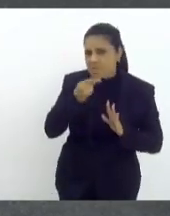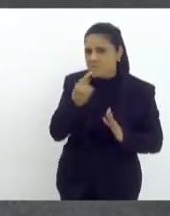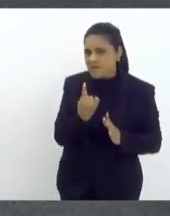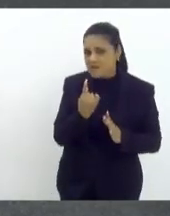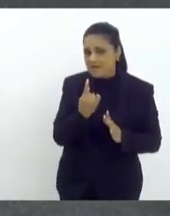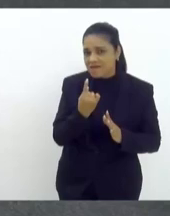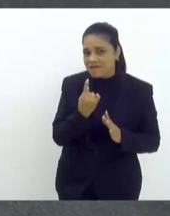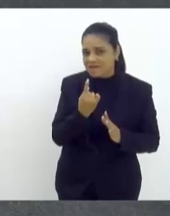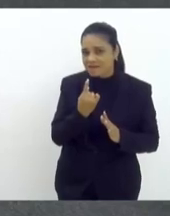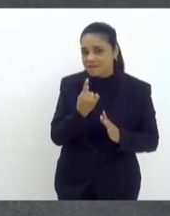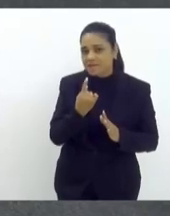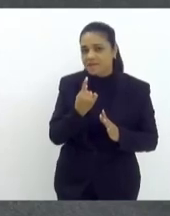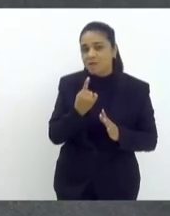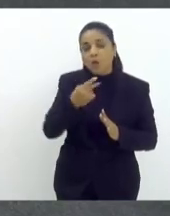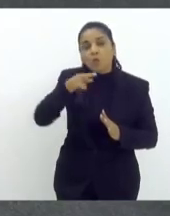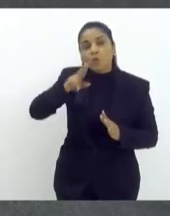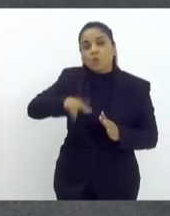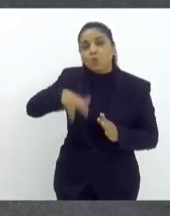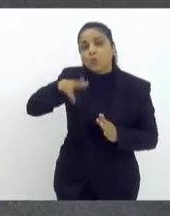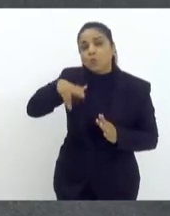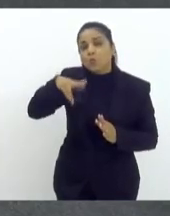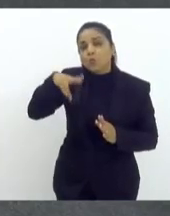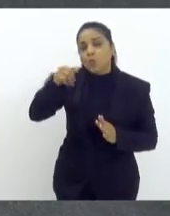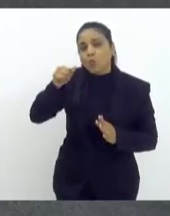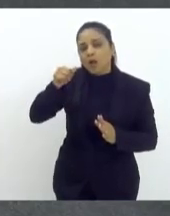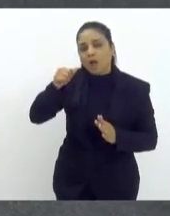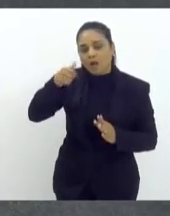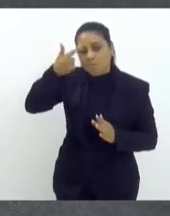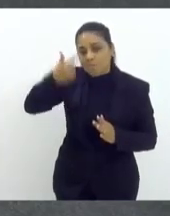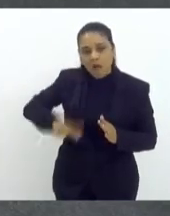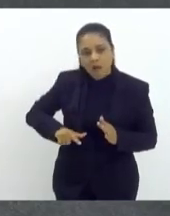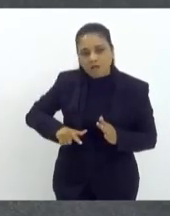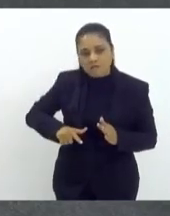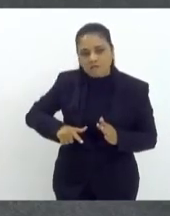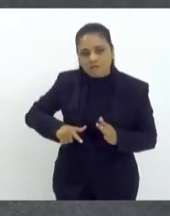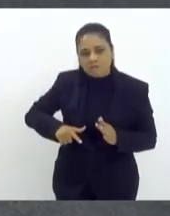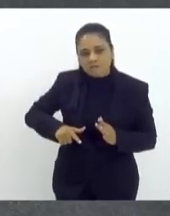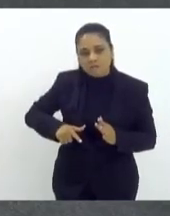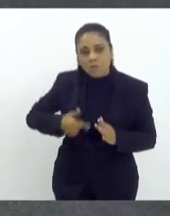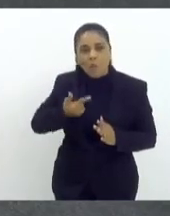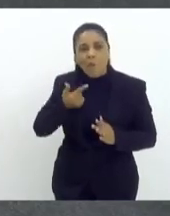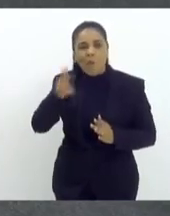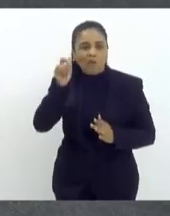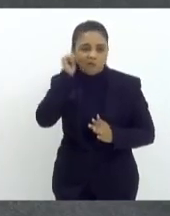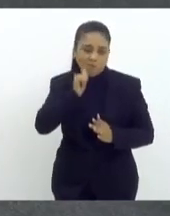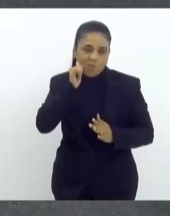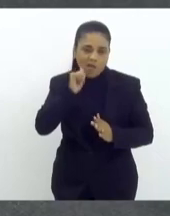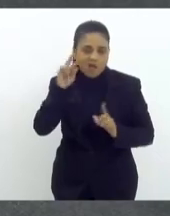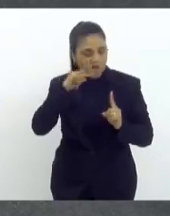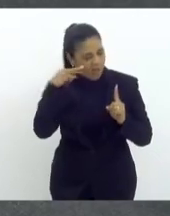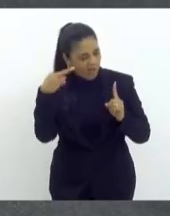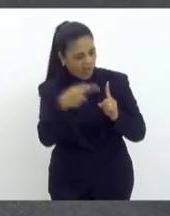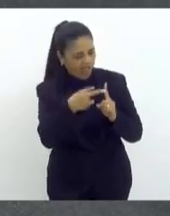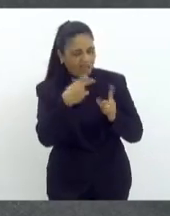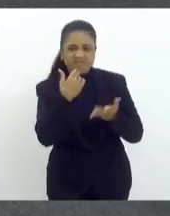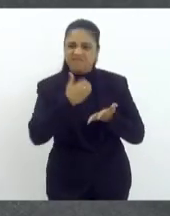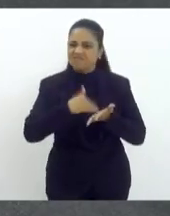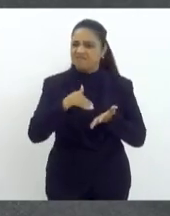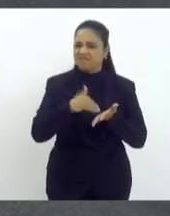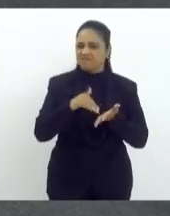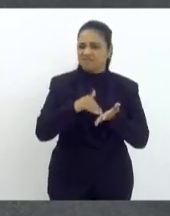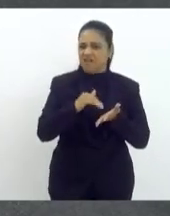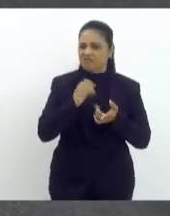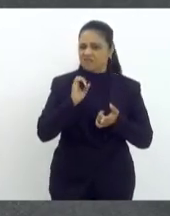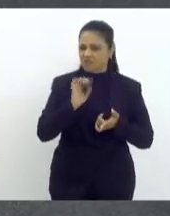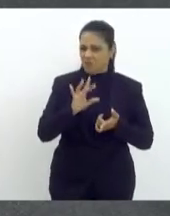Ju para nunca mais sermos as únicas para nunca mais uma mulher ser vista como alguém que é secretária para uma mulher